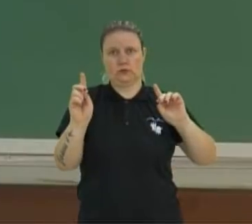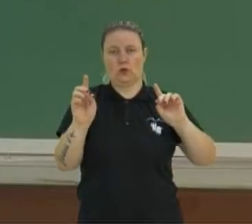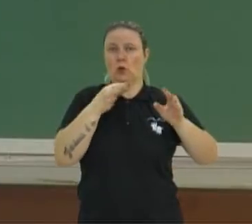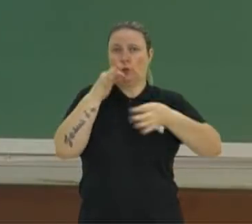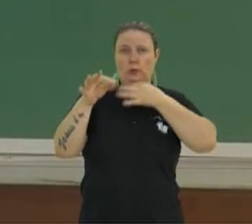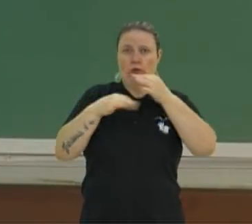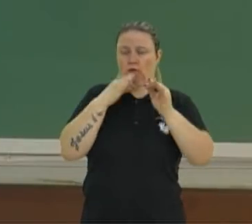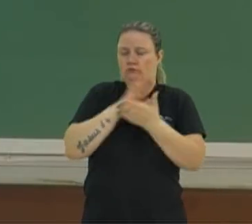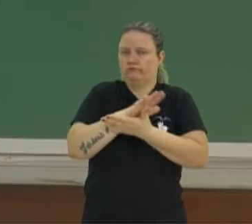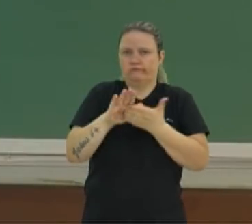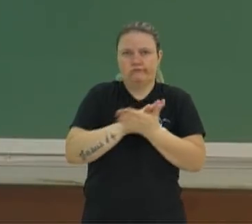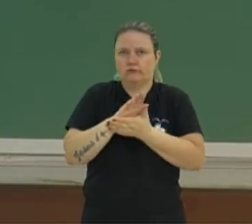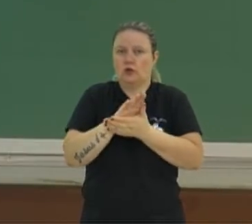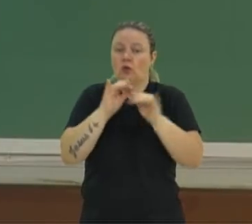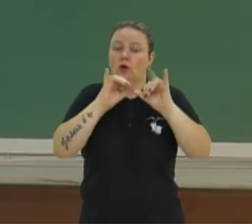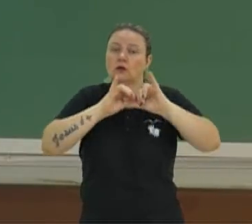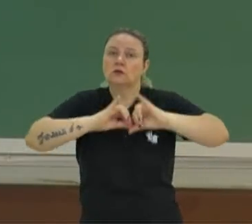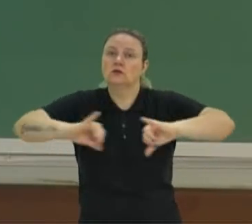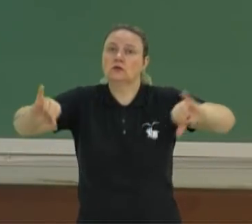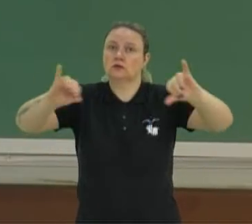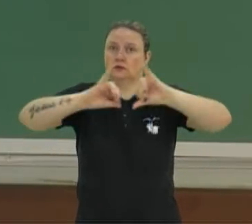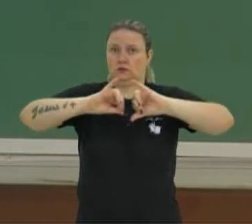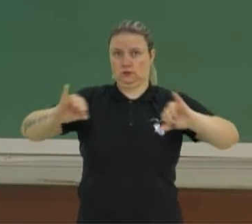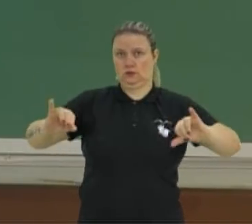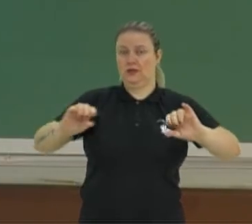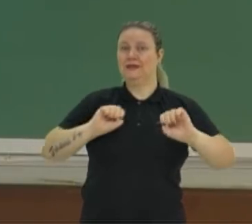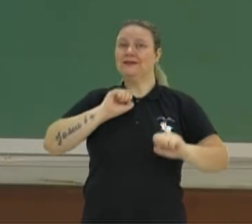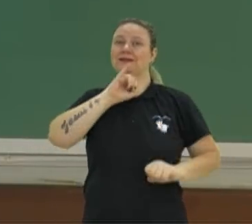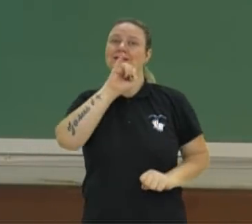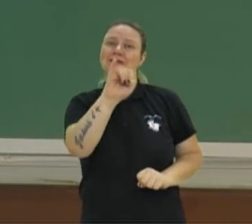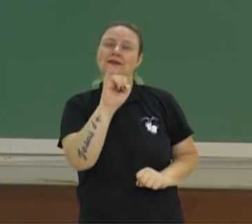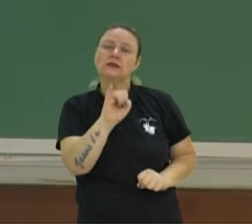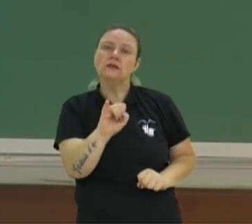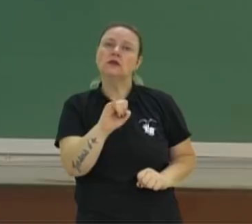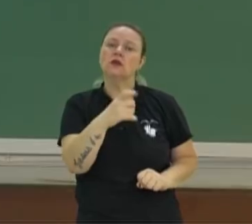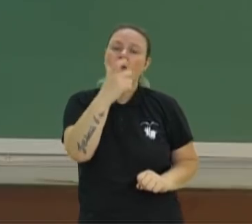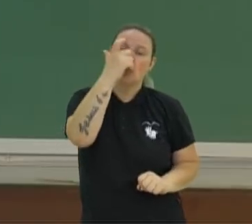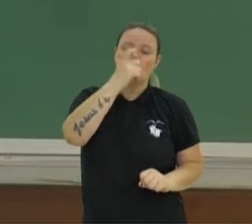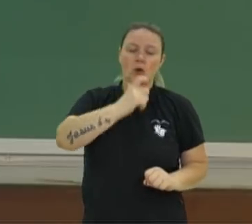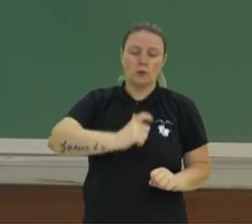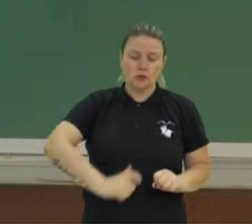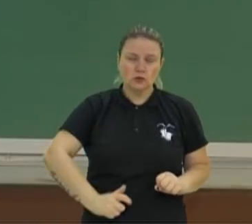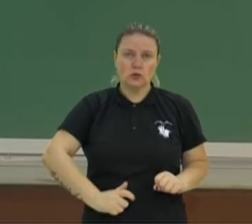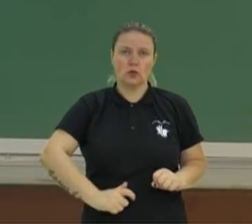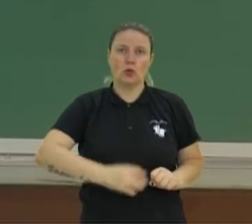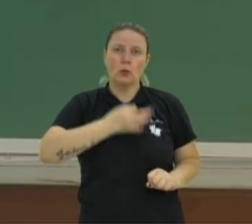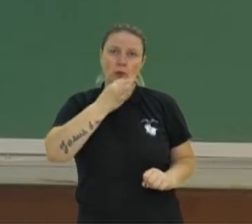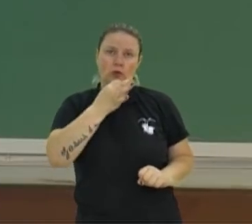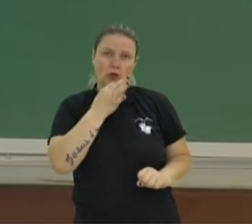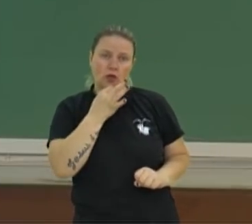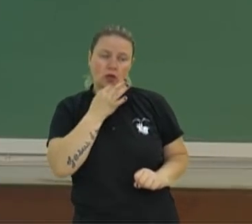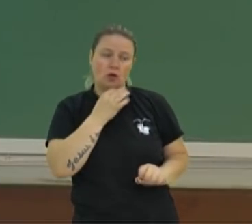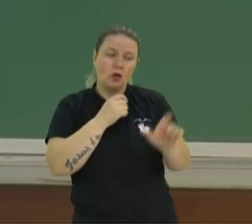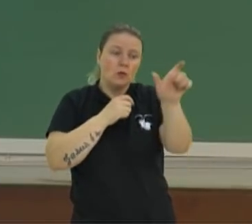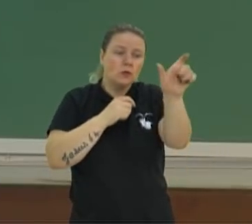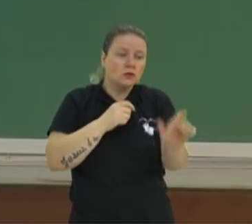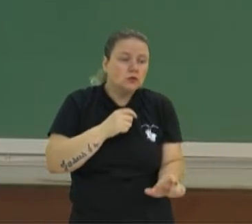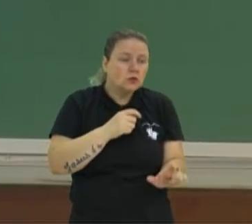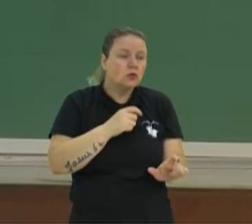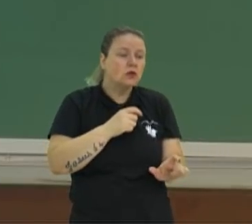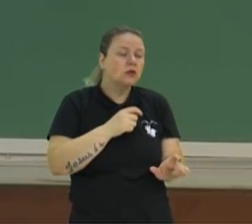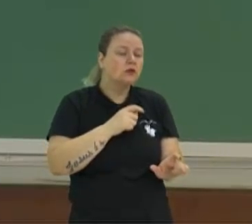opinião. Se houver uma opinião, um ponto de vista, é uma opinião de alguém entrevistado, não do